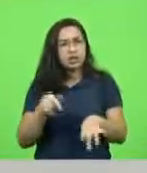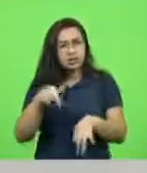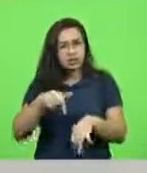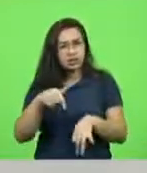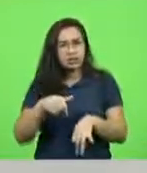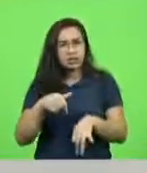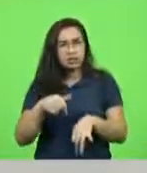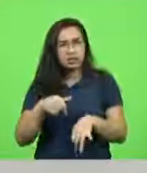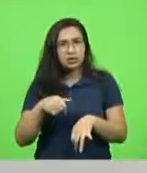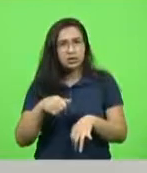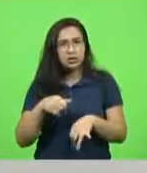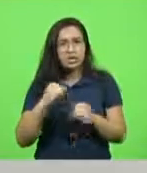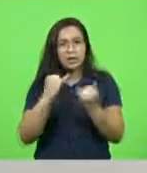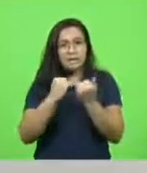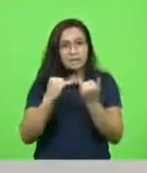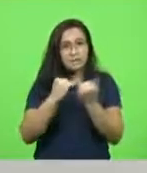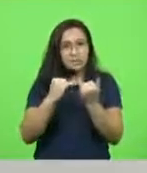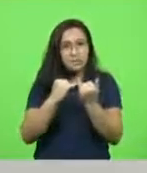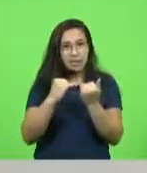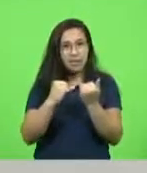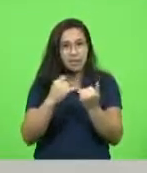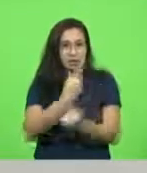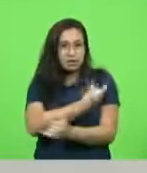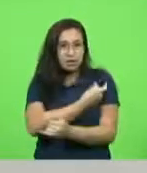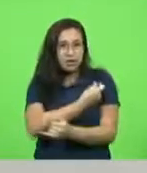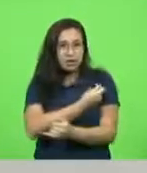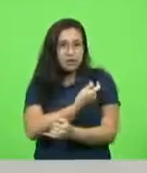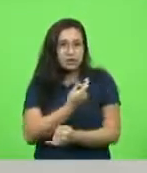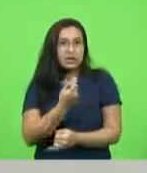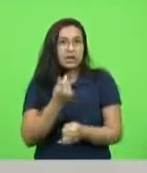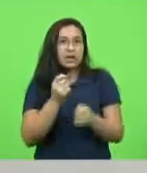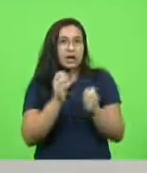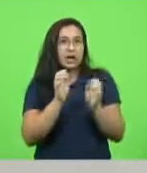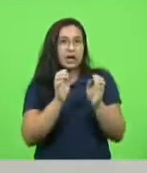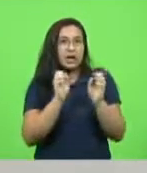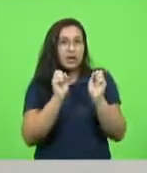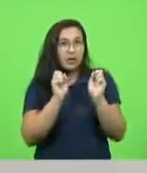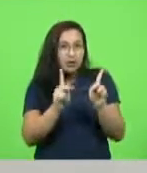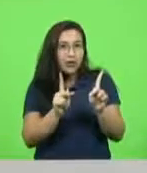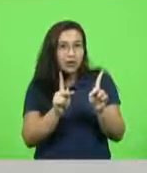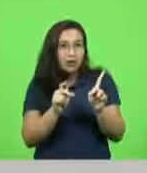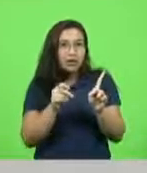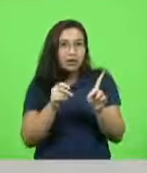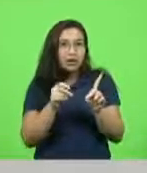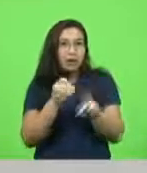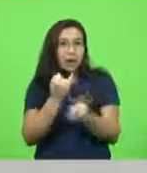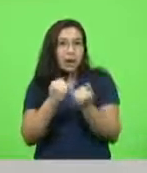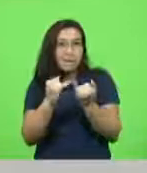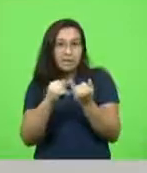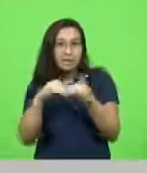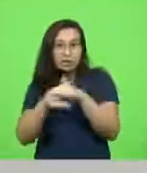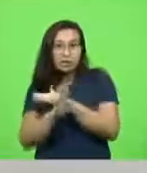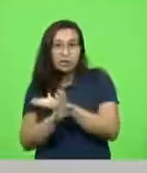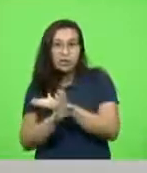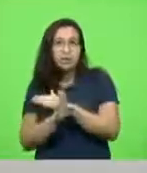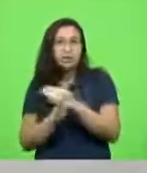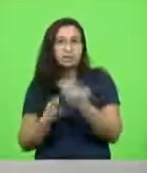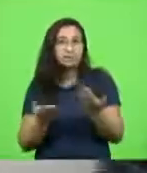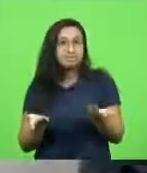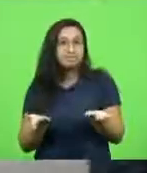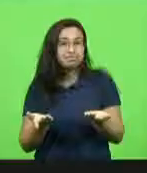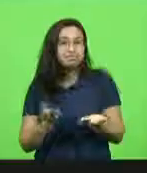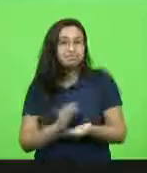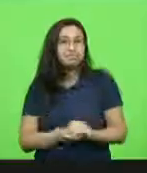verificar quem tá dando as duas horas aí em Santa Catarina dá um salto então não Tô vendendo não tá do